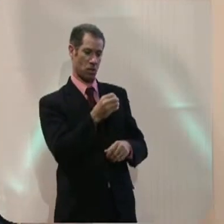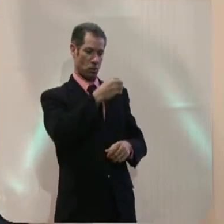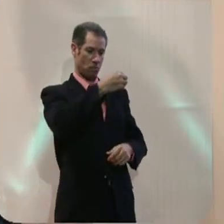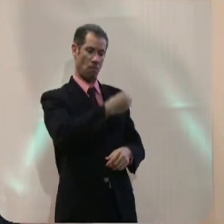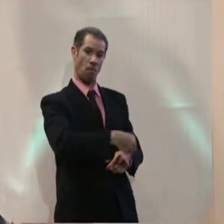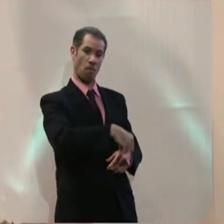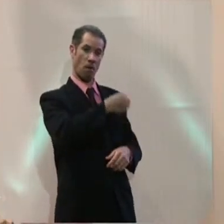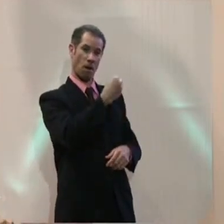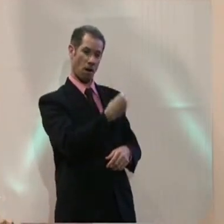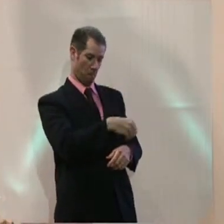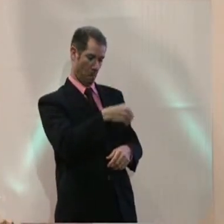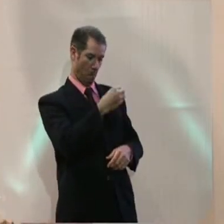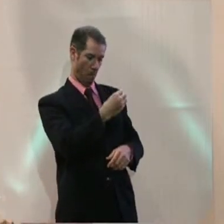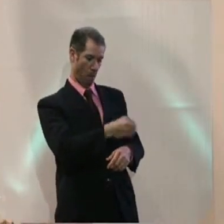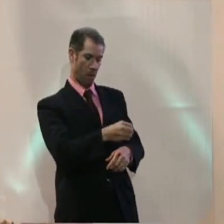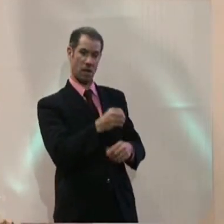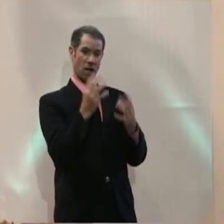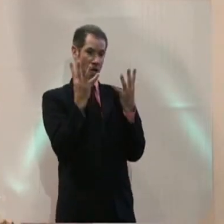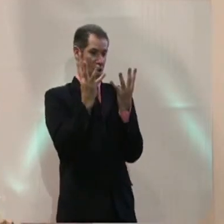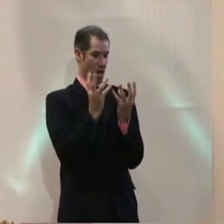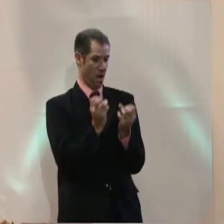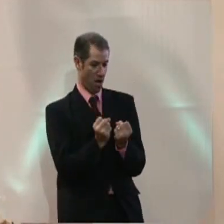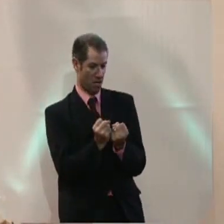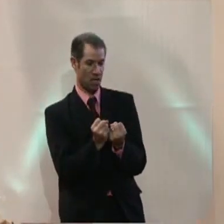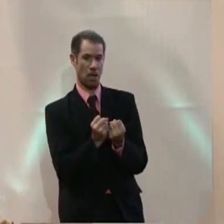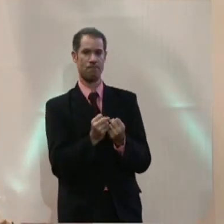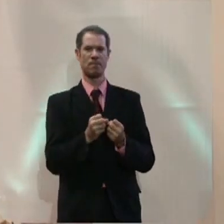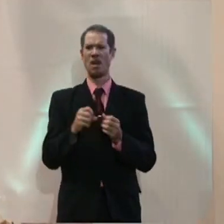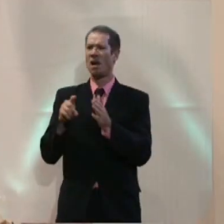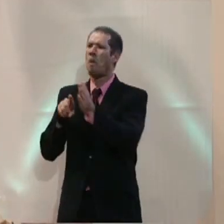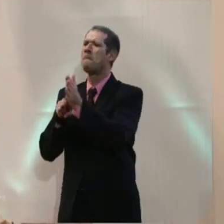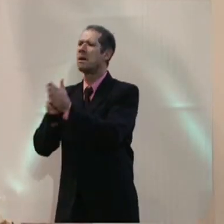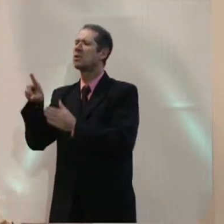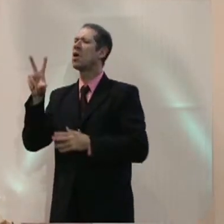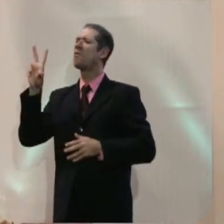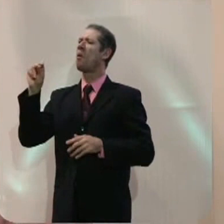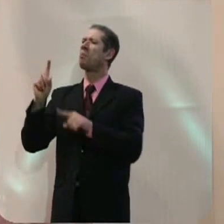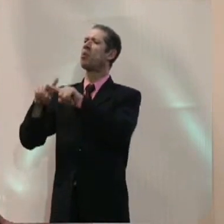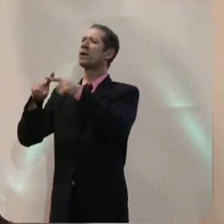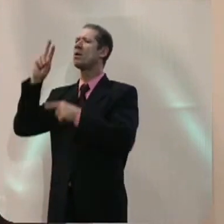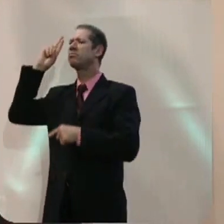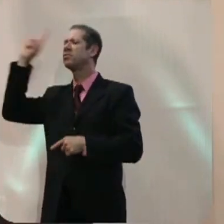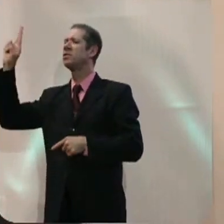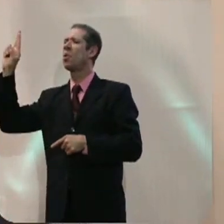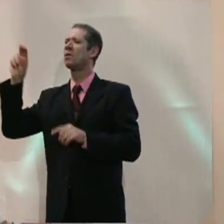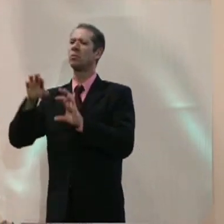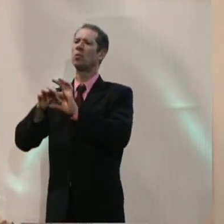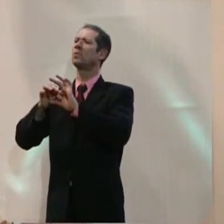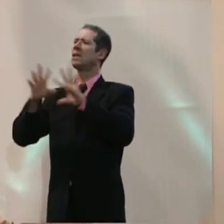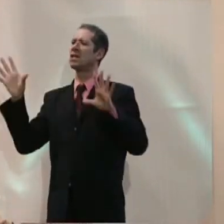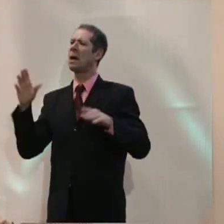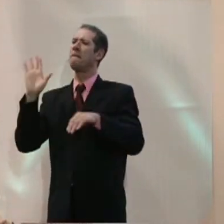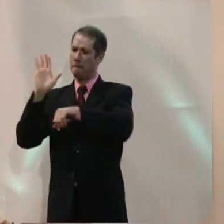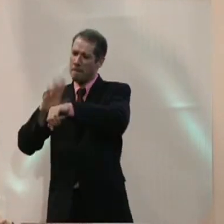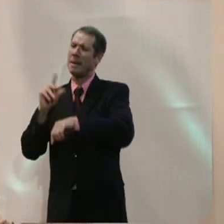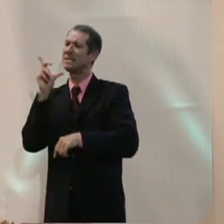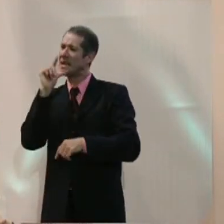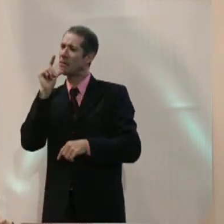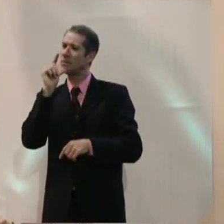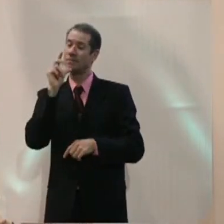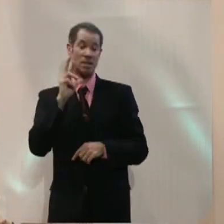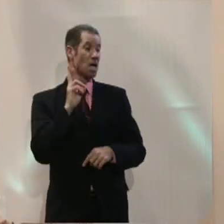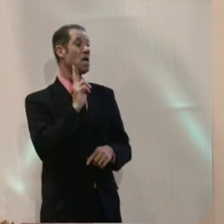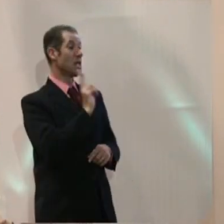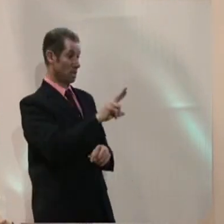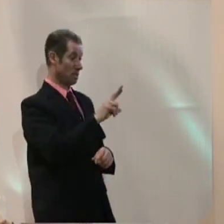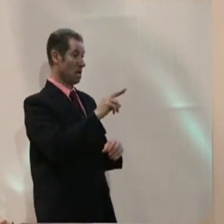deixava secar o poço. E eu um dia perguntei para o meu avô, por que o senhor não deixa pôr mais água? Ele diz assim,